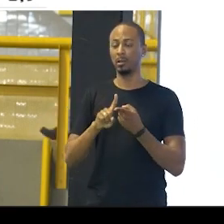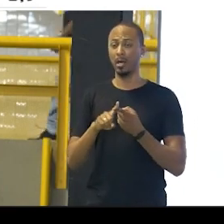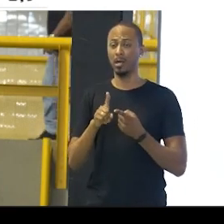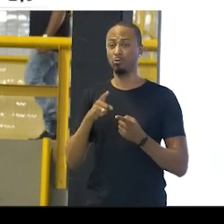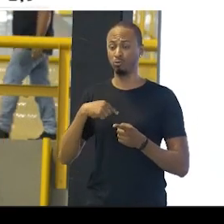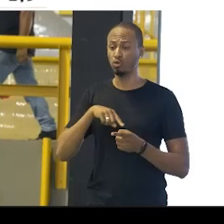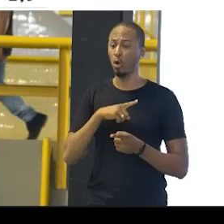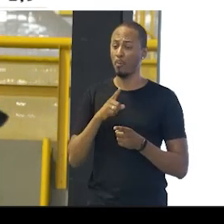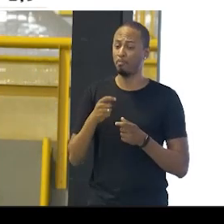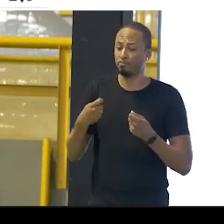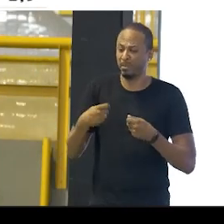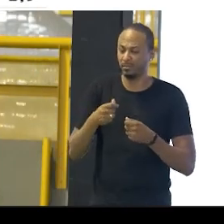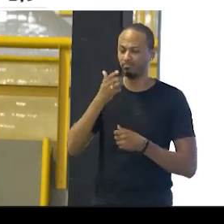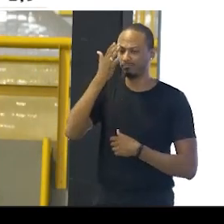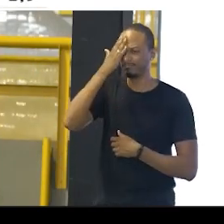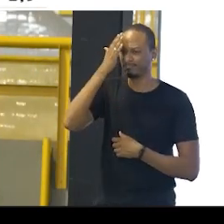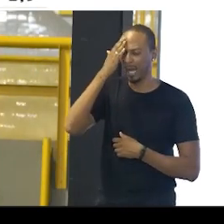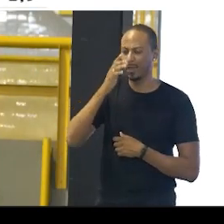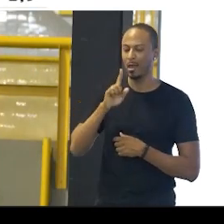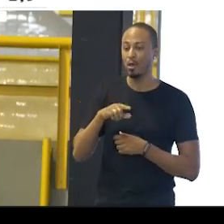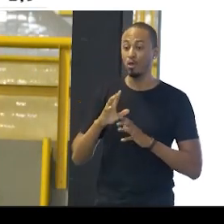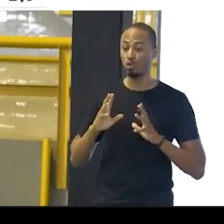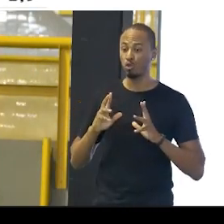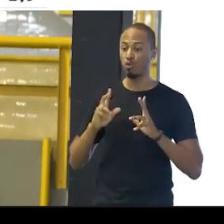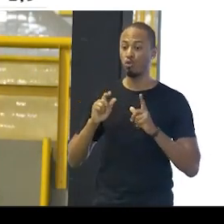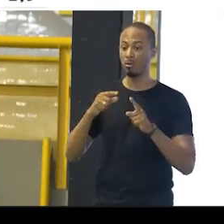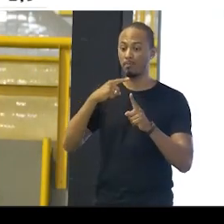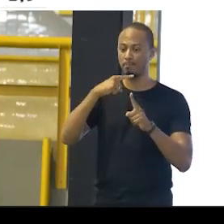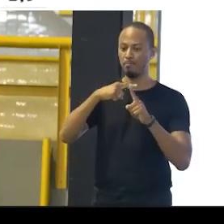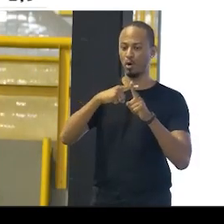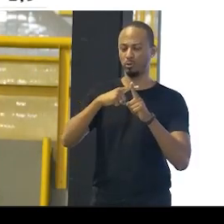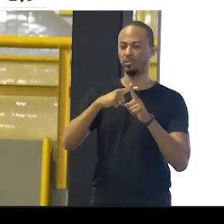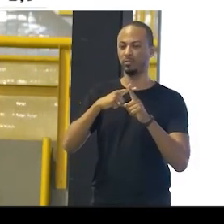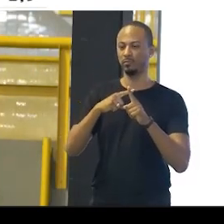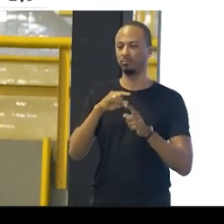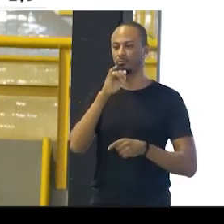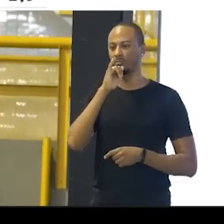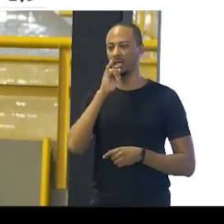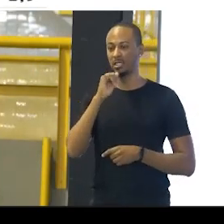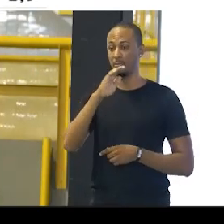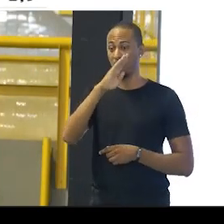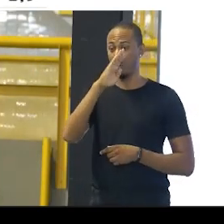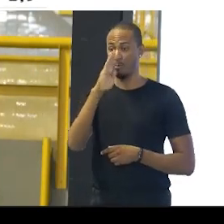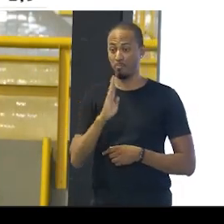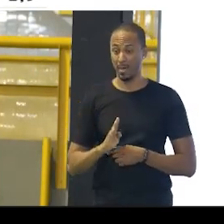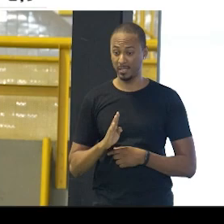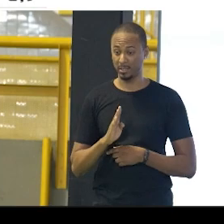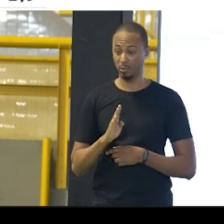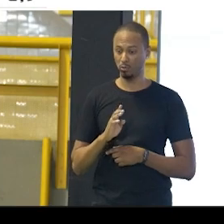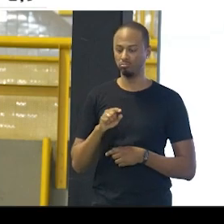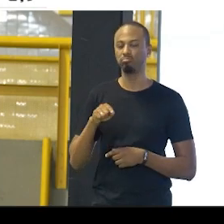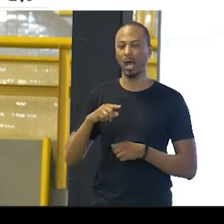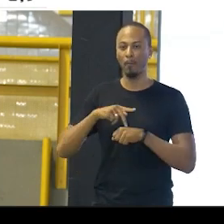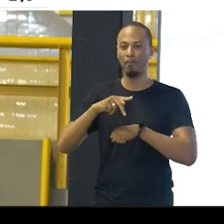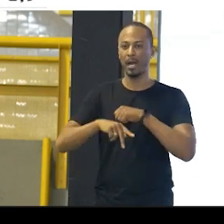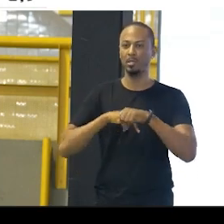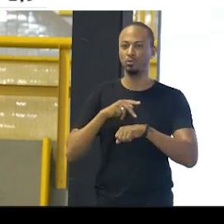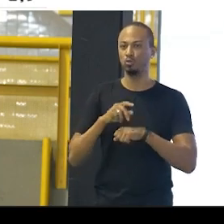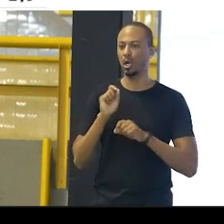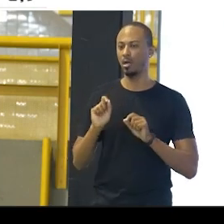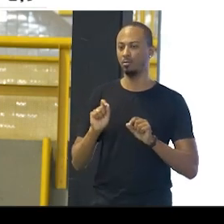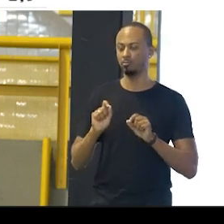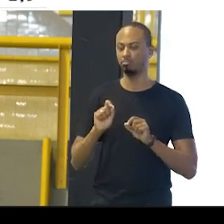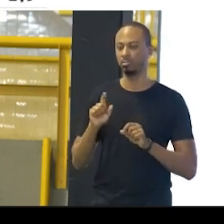ressaltar aquilo de positivo que existe. O Brasil é um país em que, em determinados segmentos, tá,